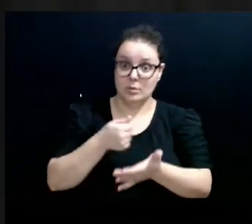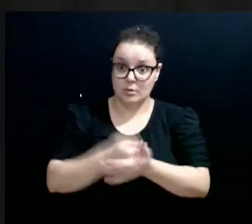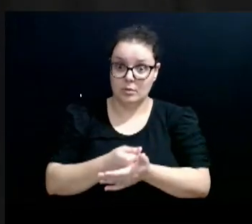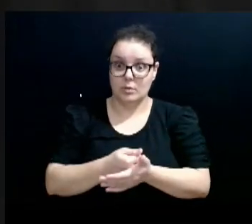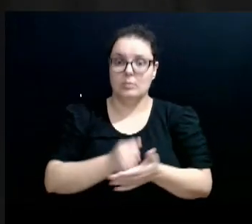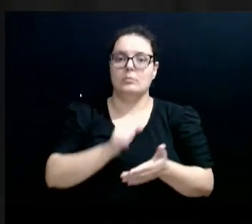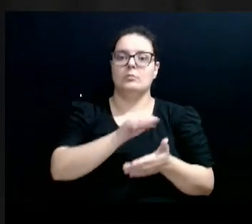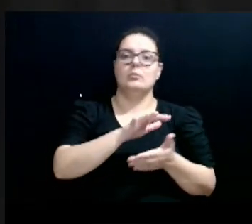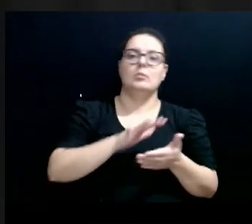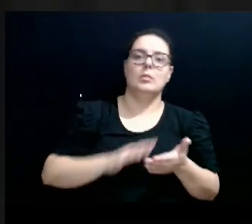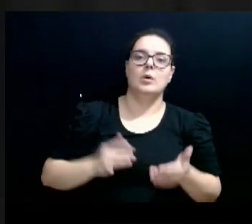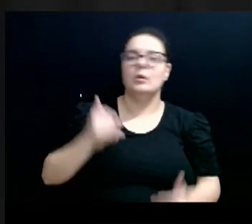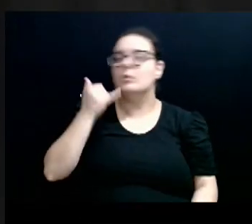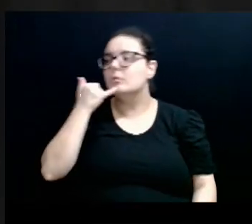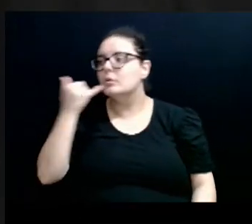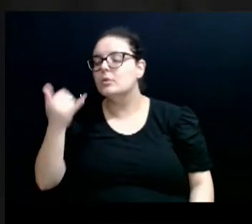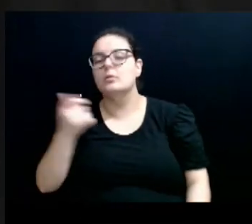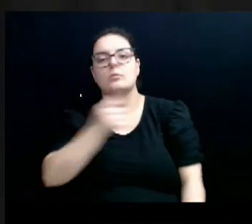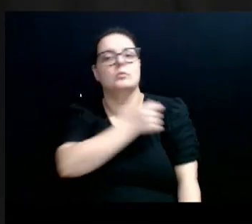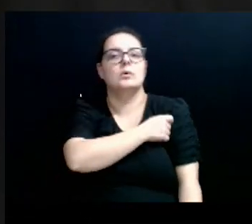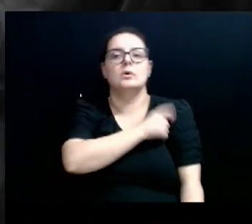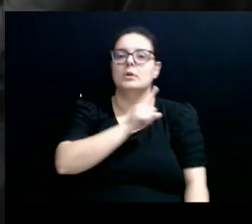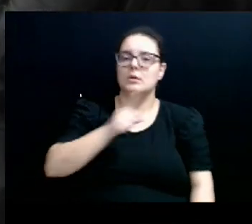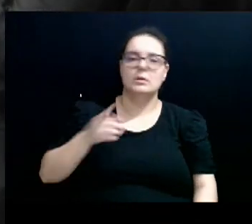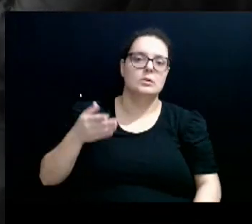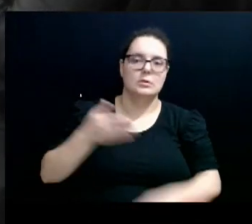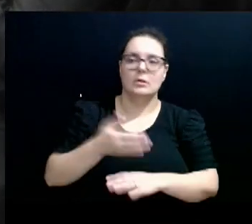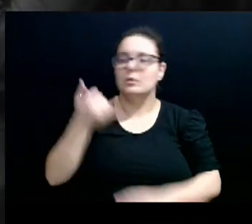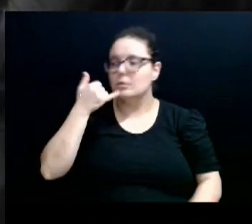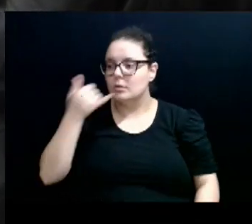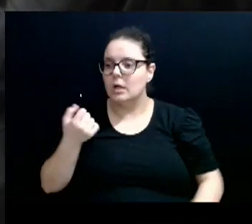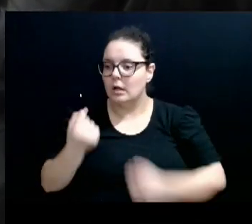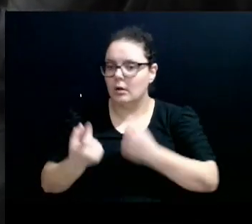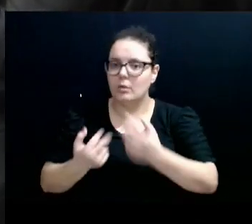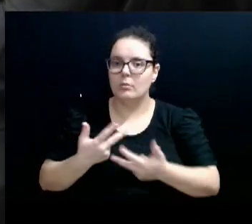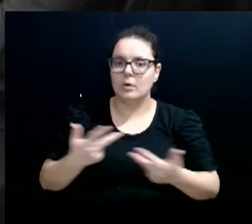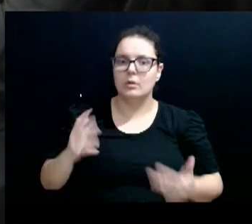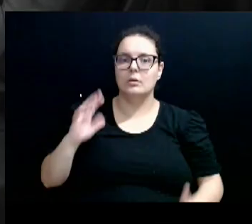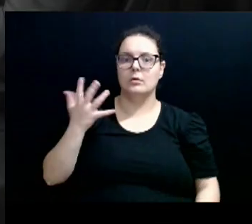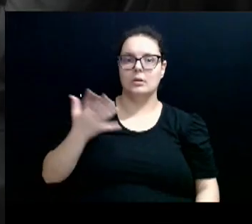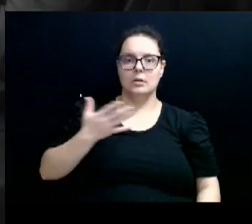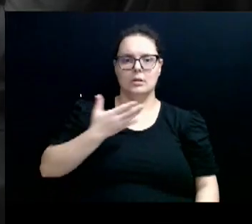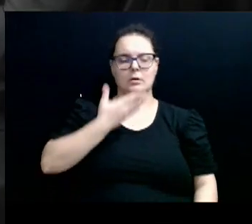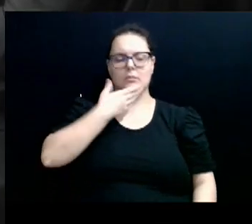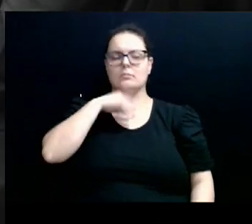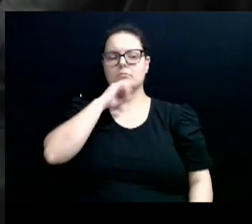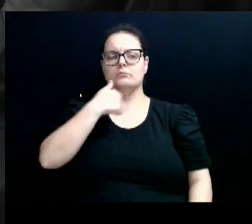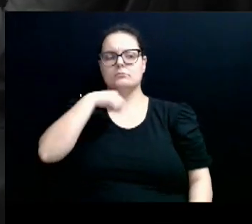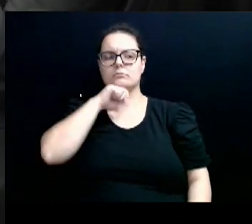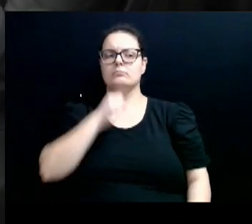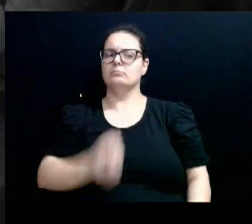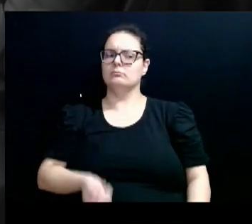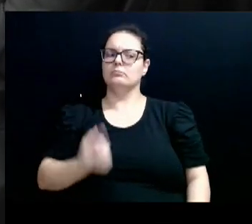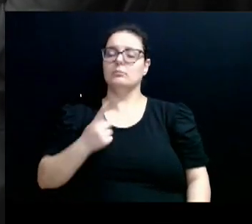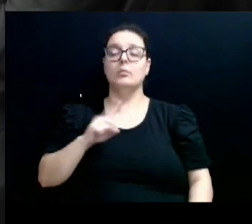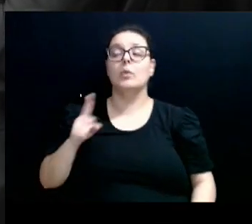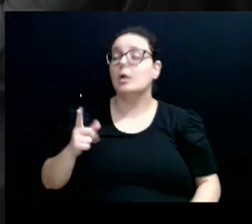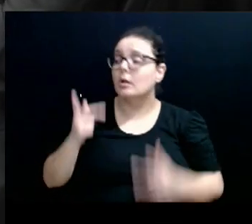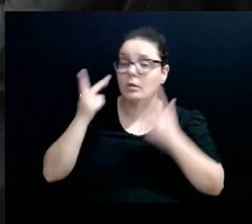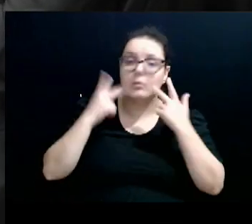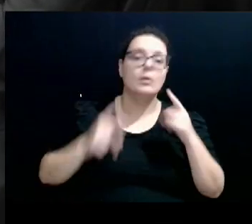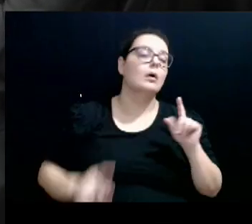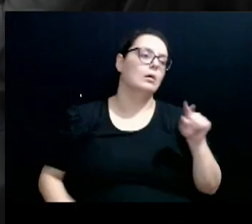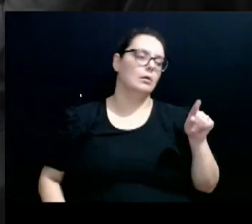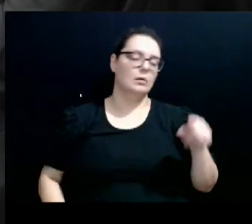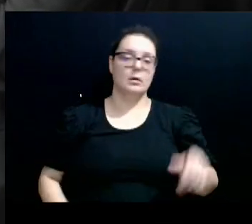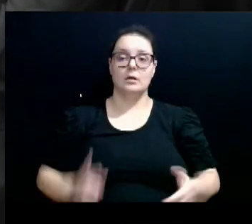se o aluno não aparecesse, eu ligava na casa, olha, aconteceu alguma coisa. Então os pais ficaram muito impactados com isso, porque não é comum. Não Outra é. coisa, eu sempre cheguei muito cedo na